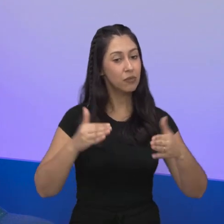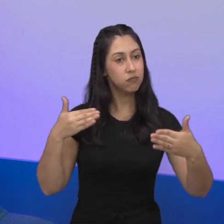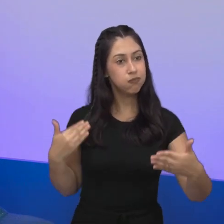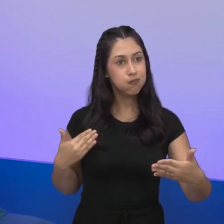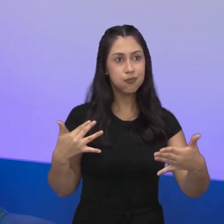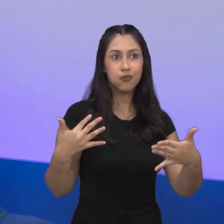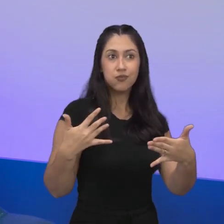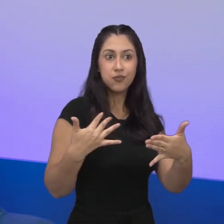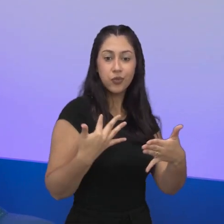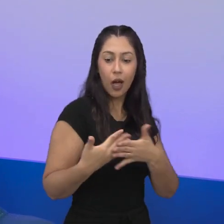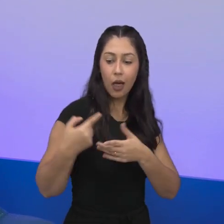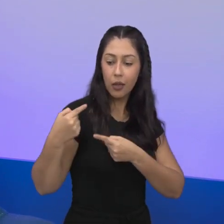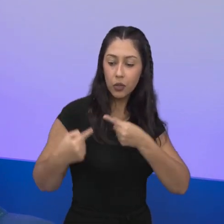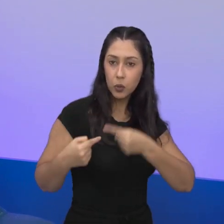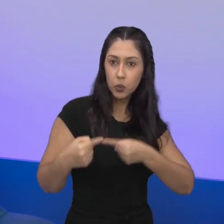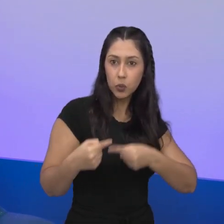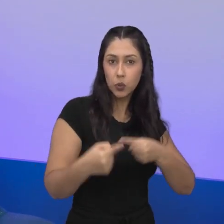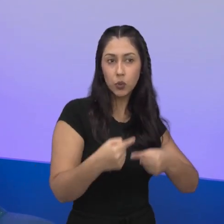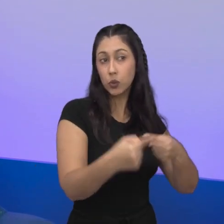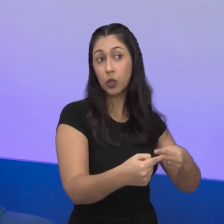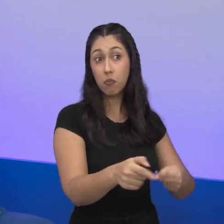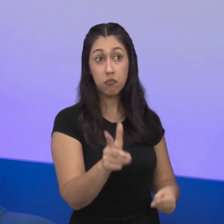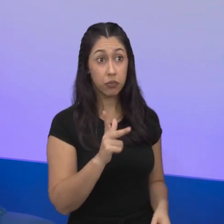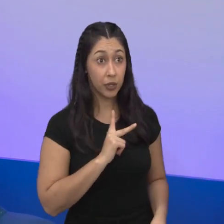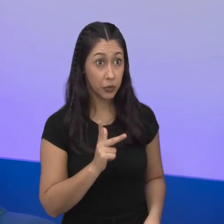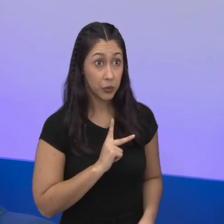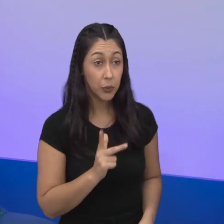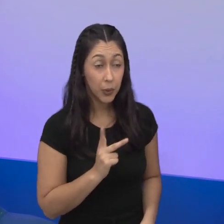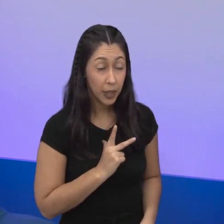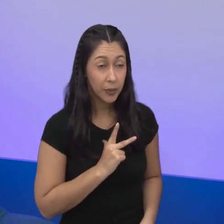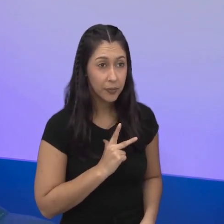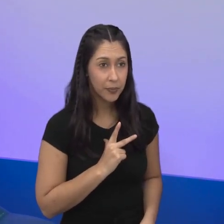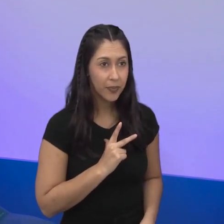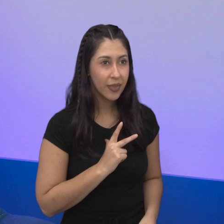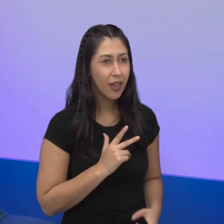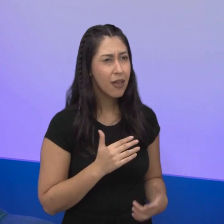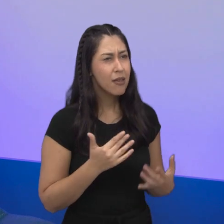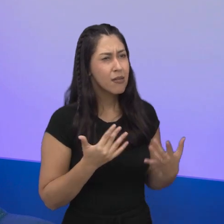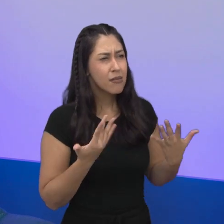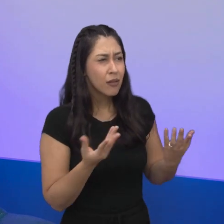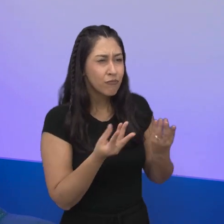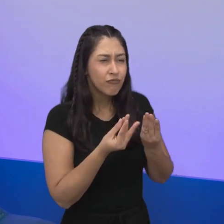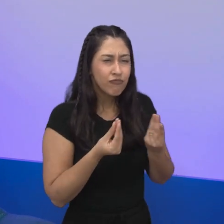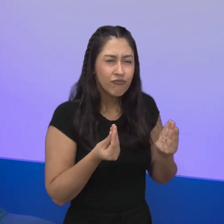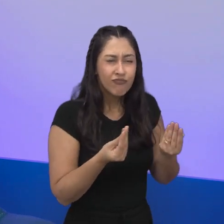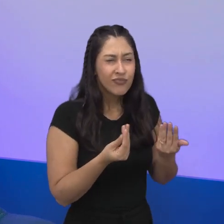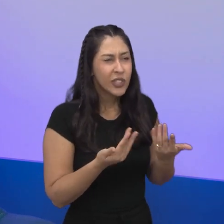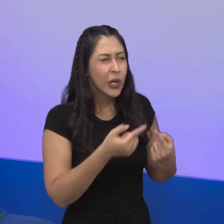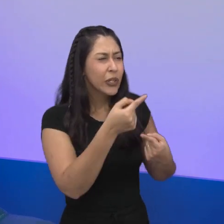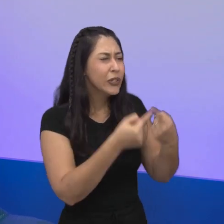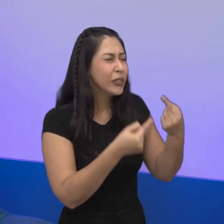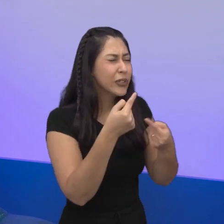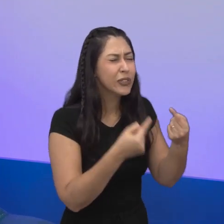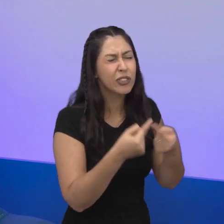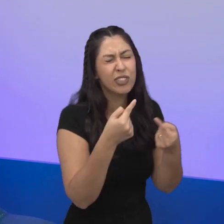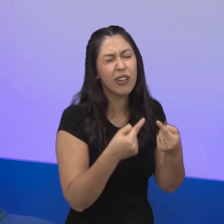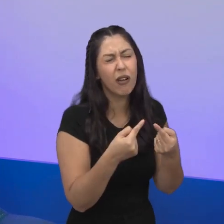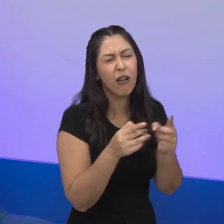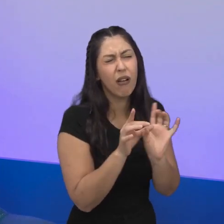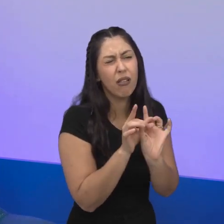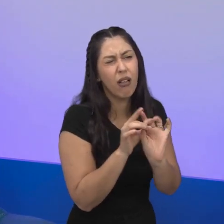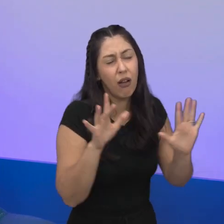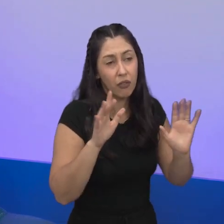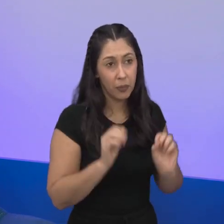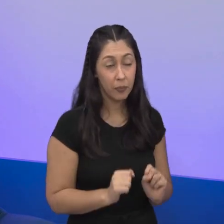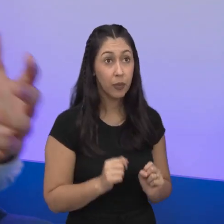existe uma parte ali das discussões que ela acontece entre eles. E isso acaba trazendo uma certa facilidade para a discussão também,